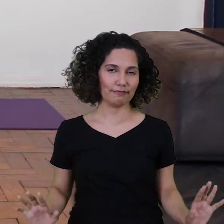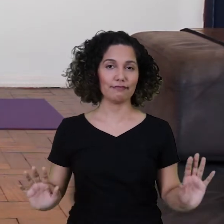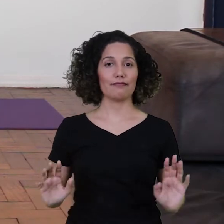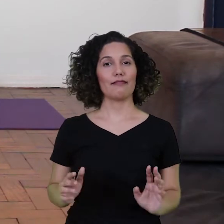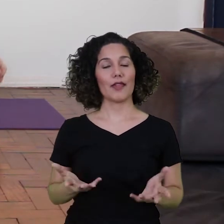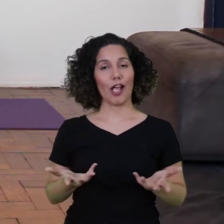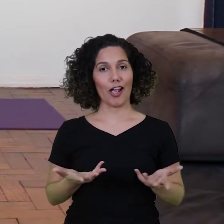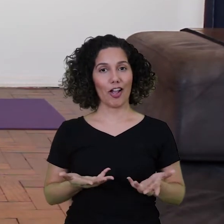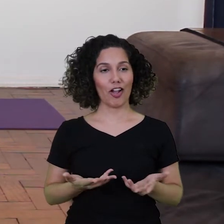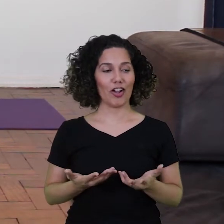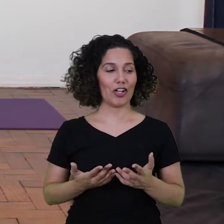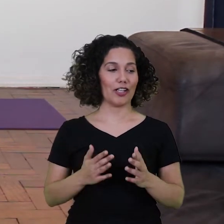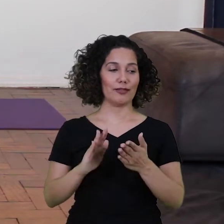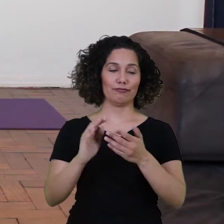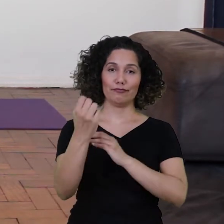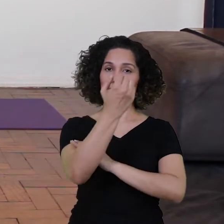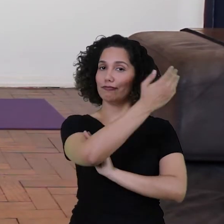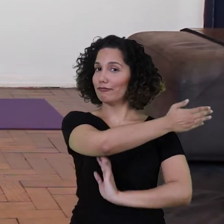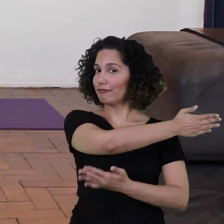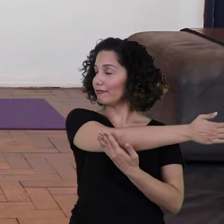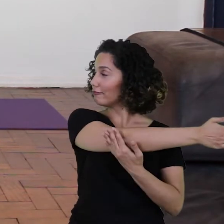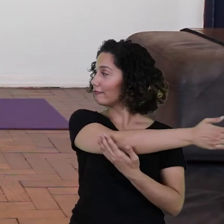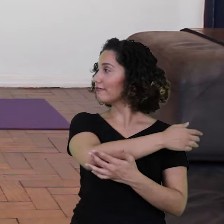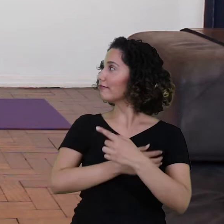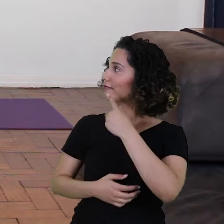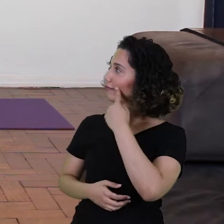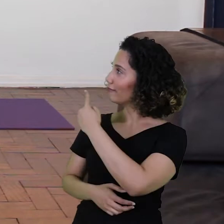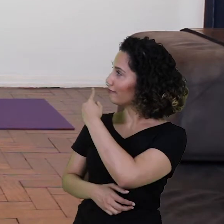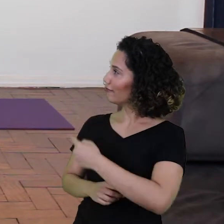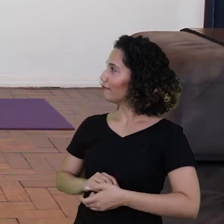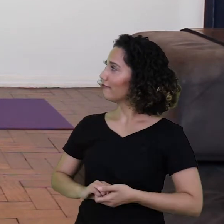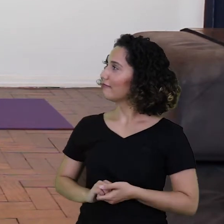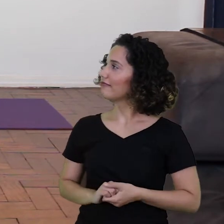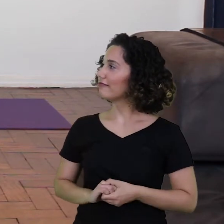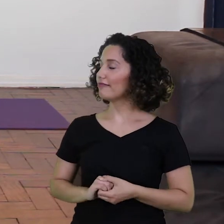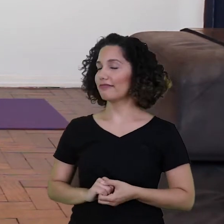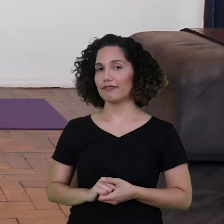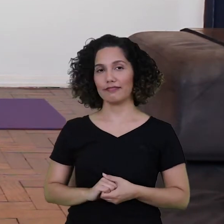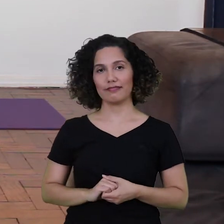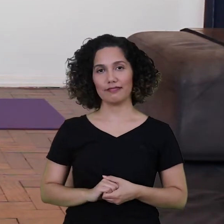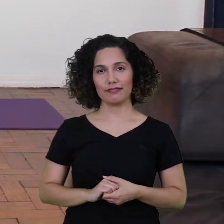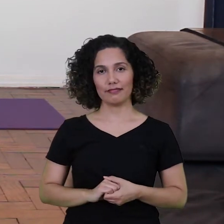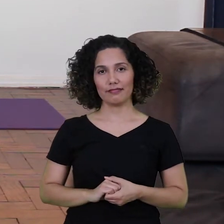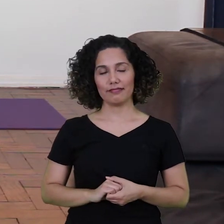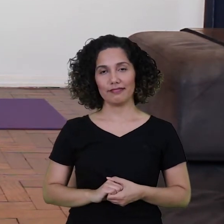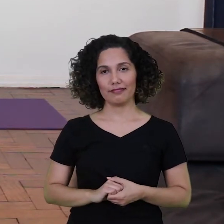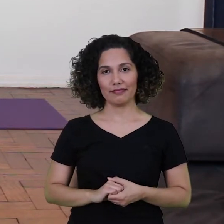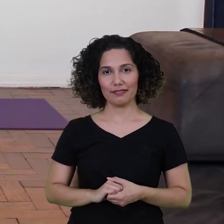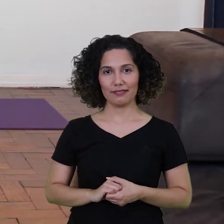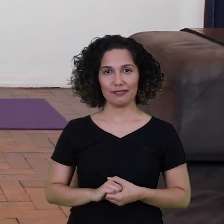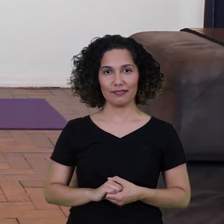Desfaz. Traz um braço aqui pra frente, ó. Olha lá pro outro lado. O braço esquerdo esticado cruza o peito. O